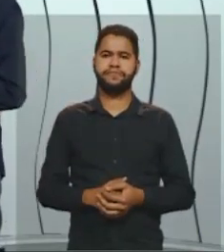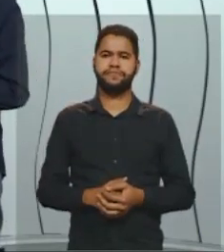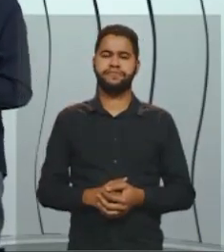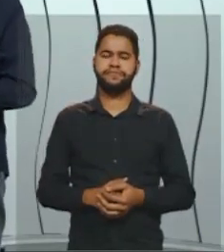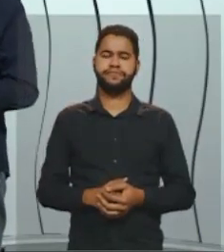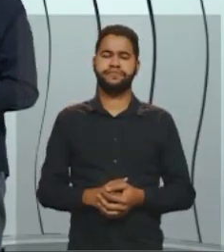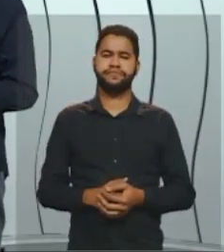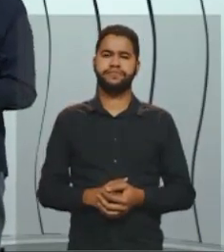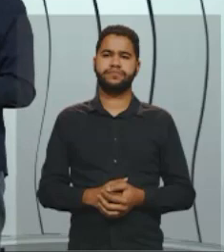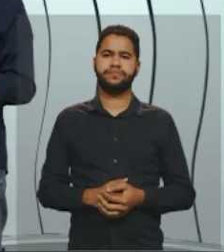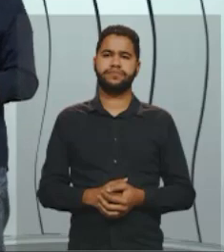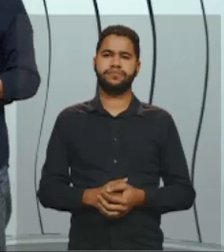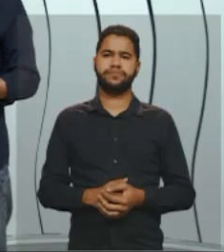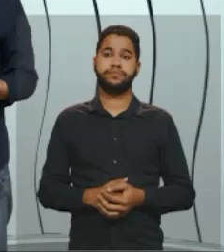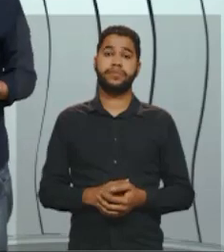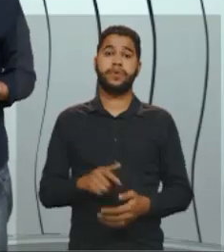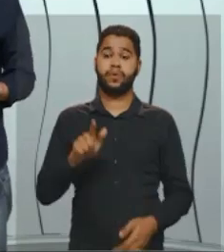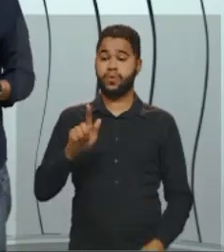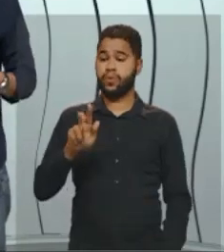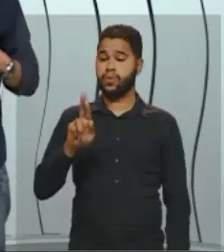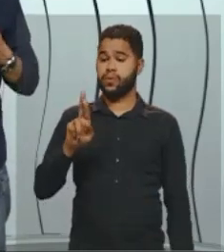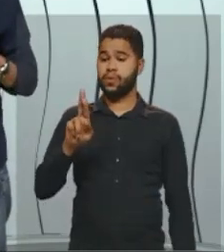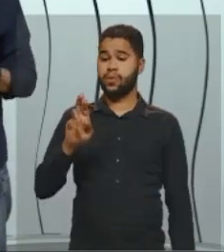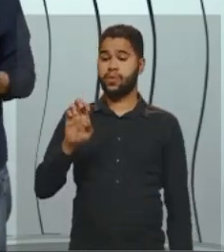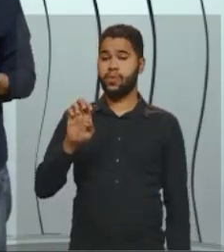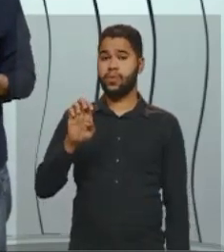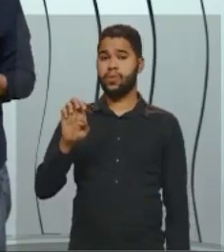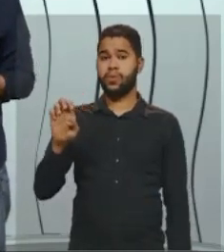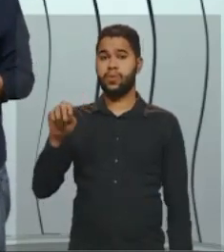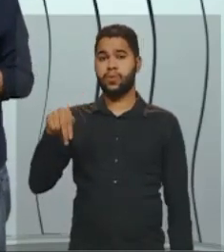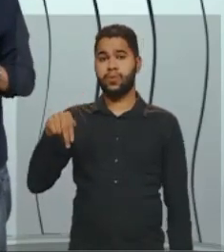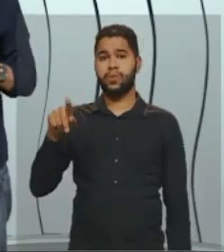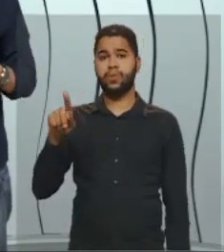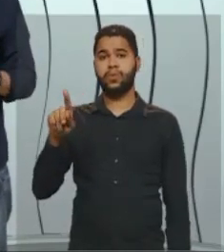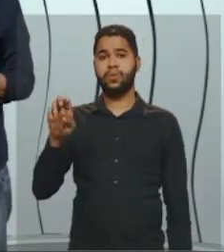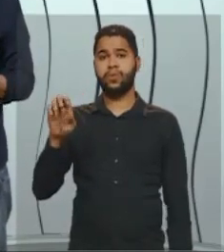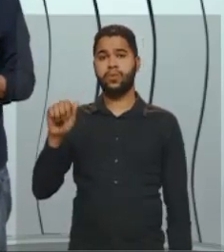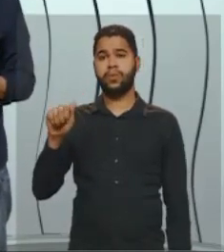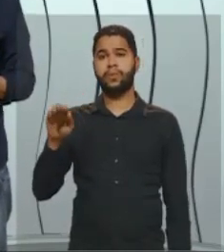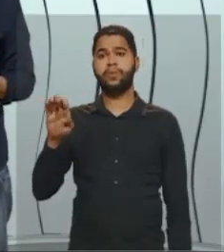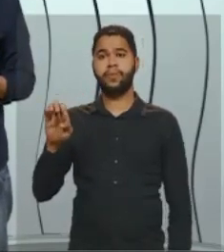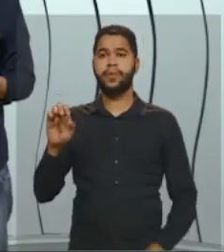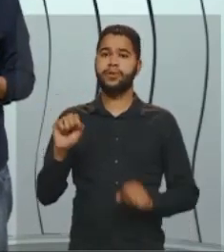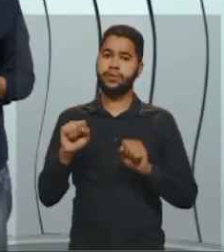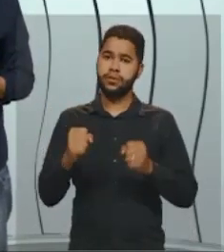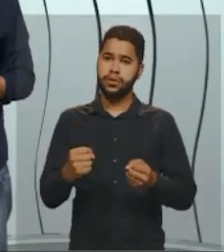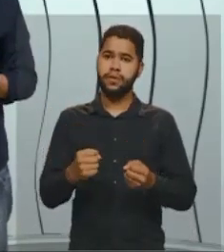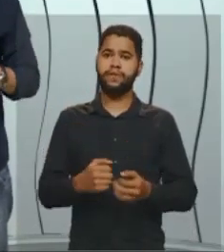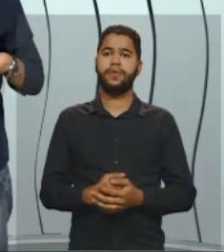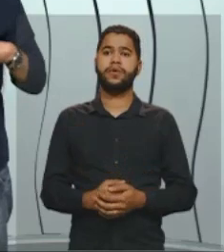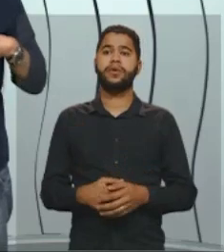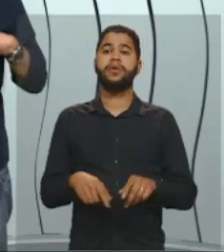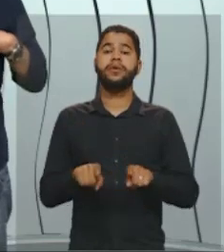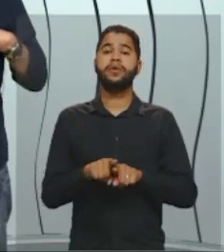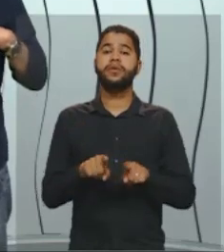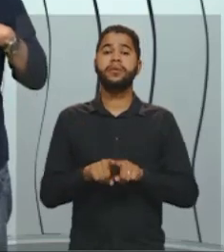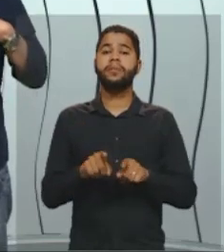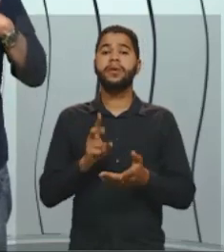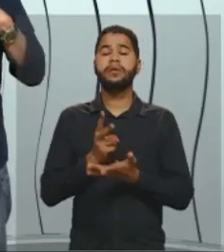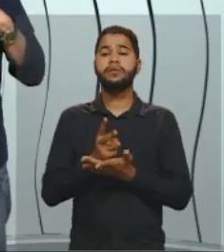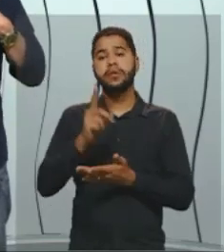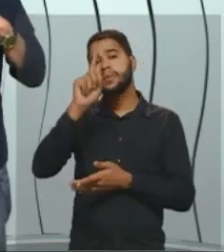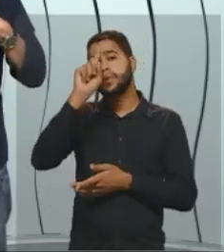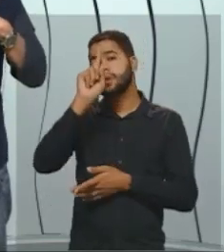coat é o casaco de Greenpeace. Nos cartazes também a gente chama atenção que é muito usado o imperativo, que é para